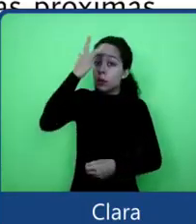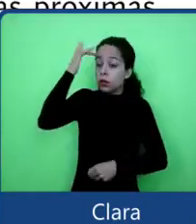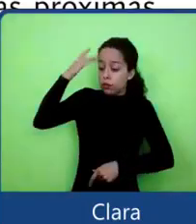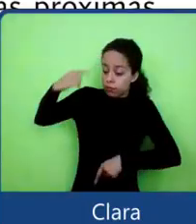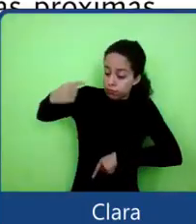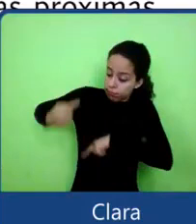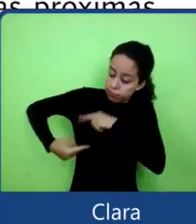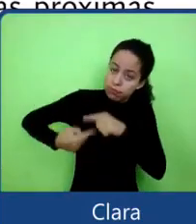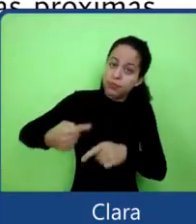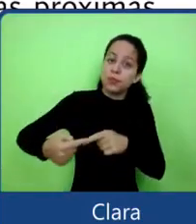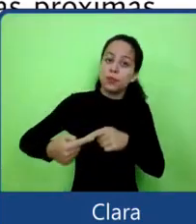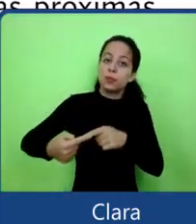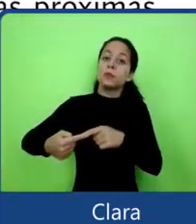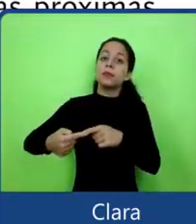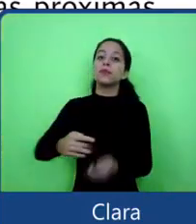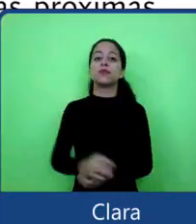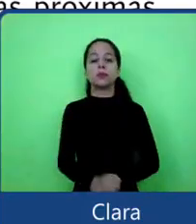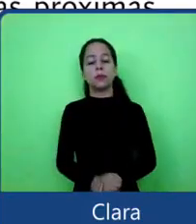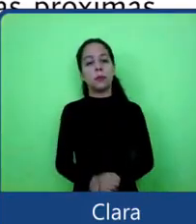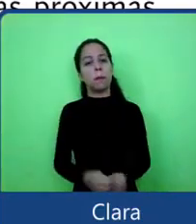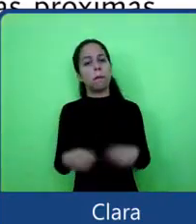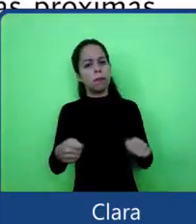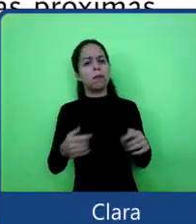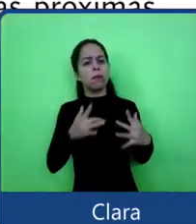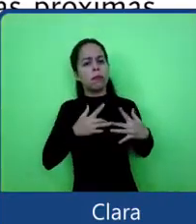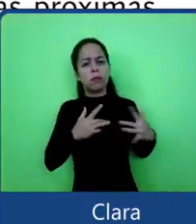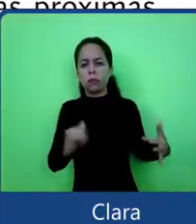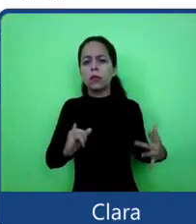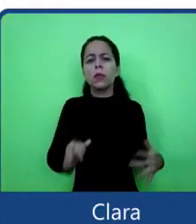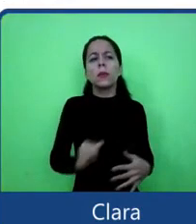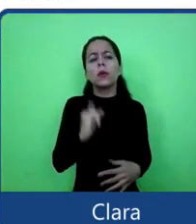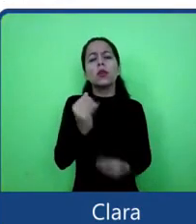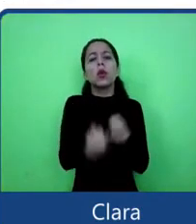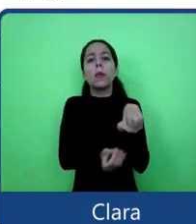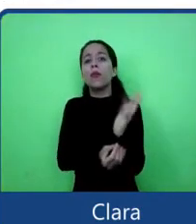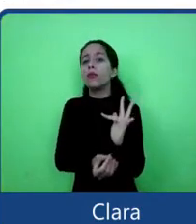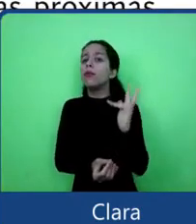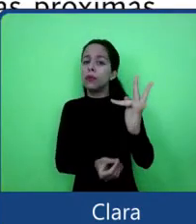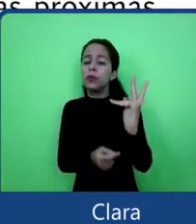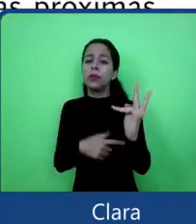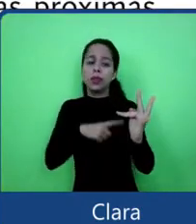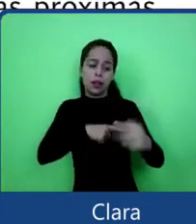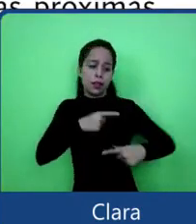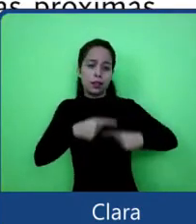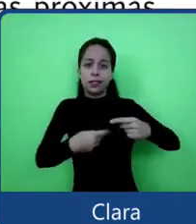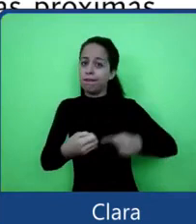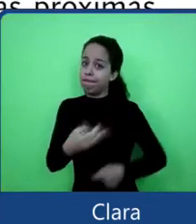uma solidariedade intergeracional, né, e aí nisso a gente